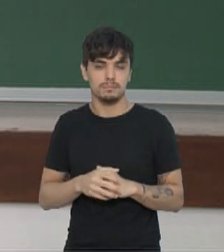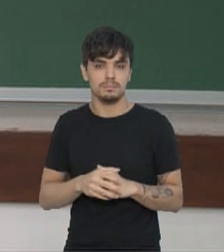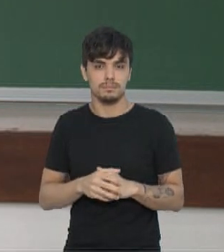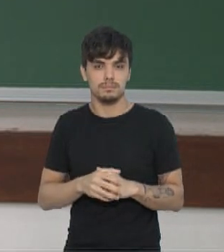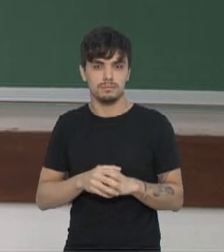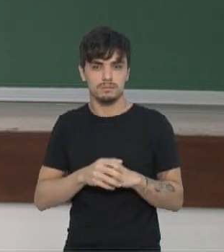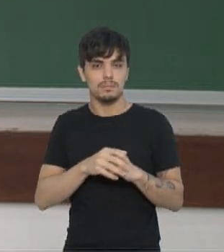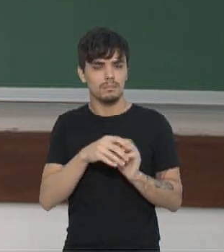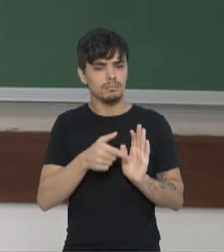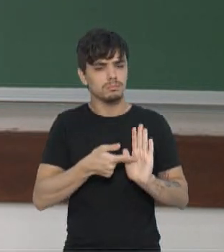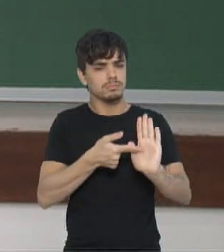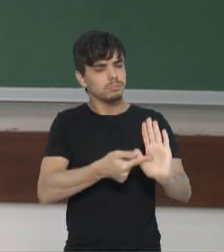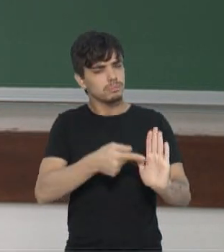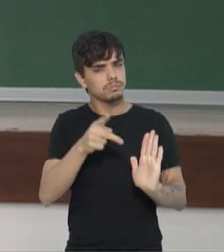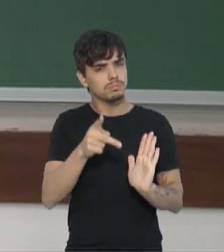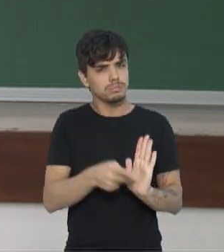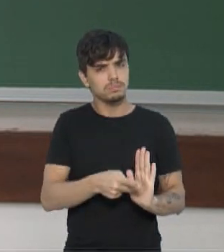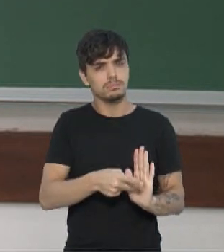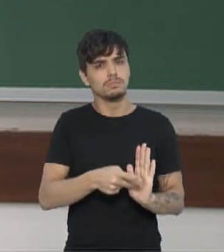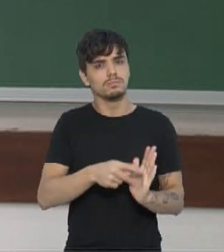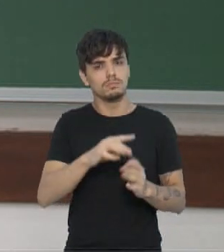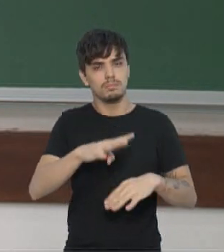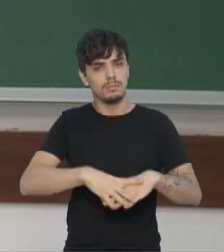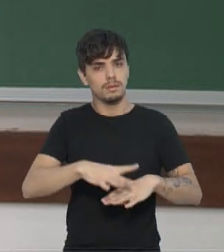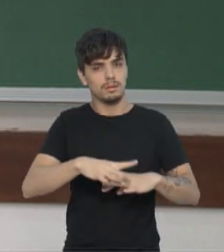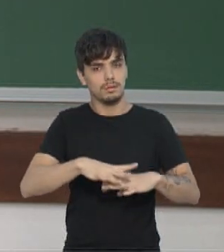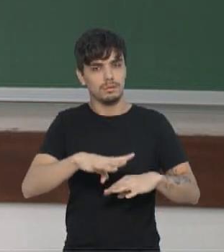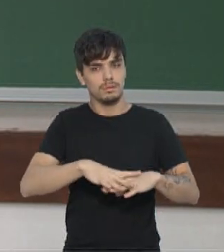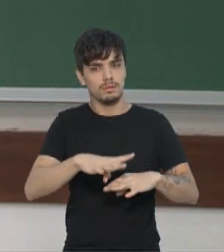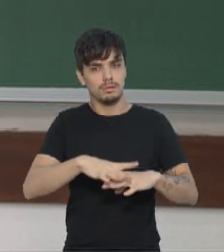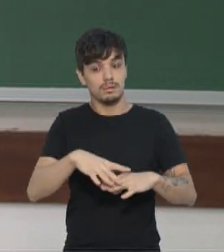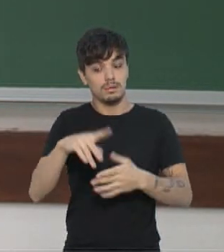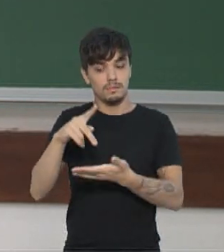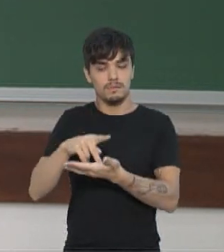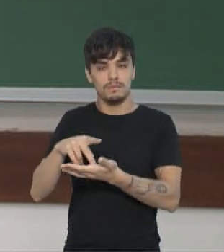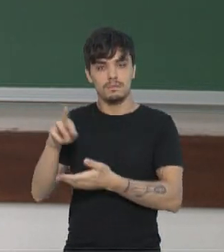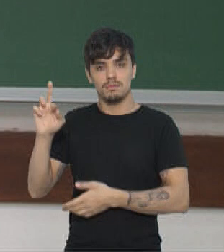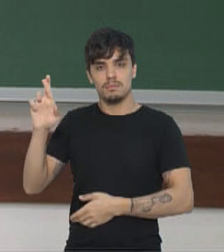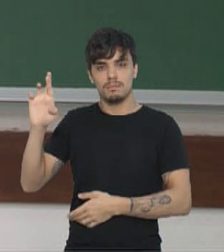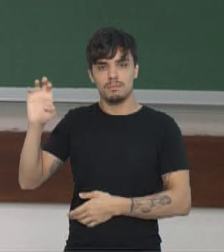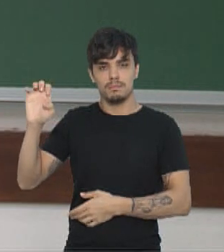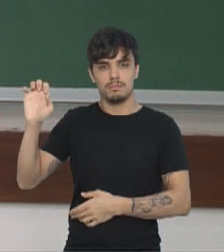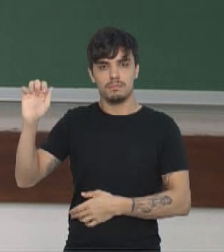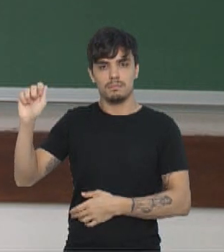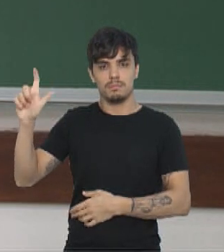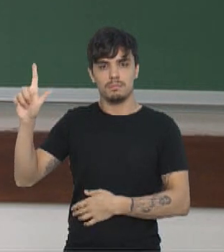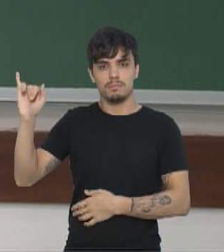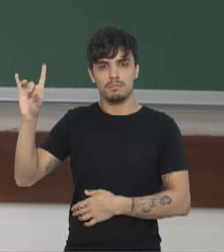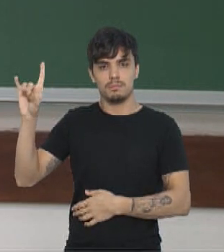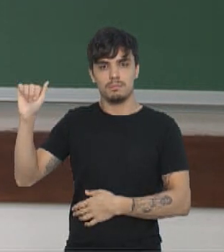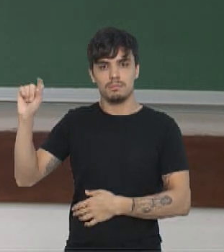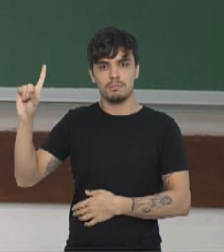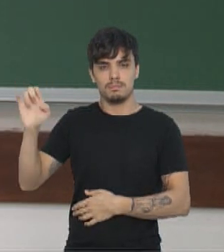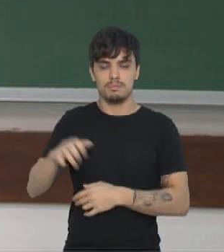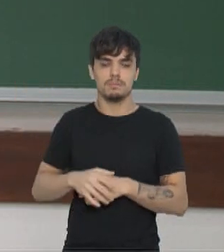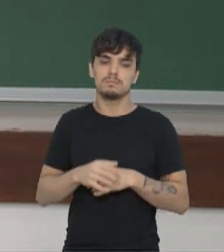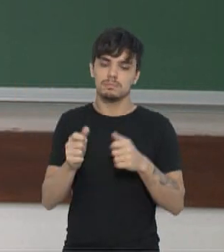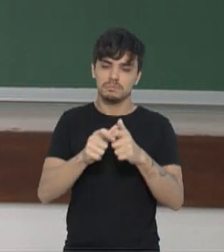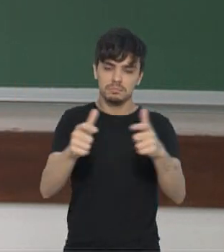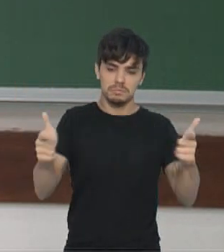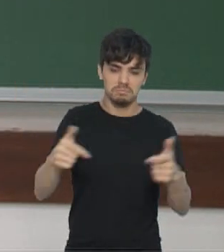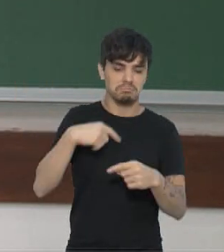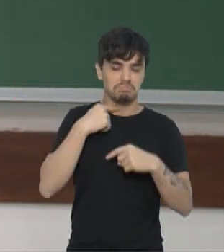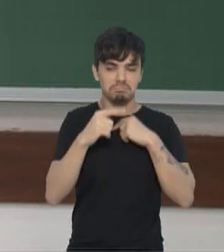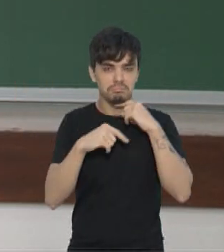e comprová-las matematicamente na realidade. A maioria ele consegue. Nem